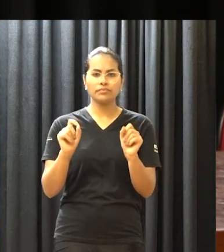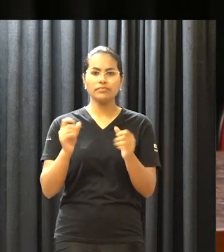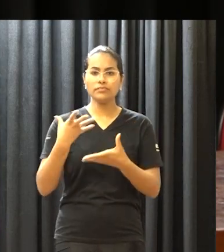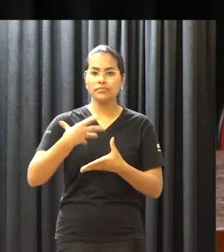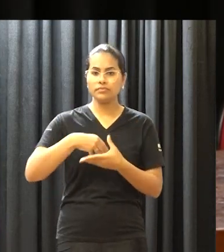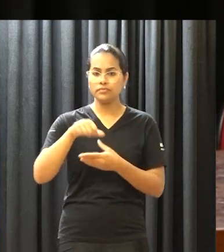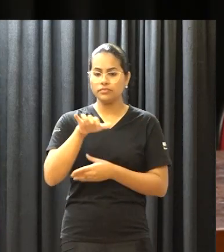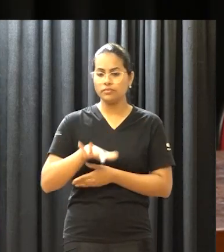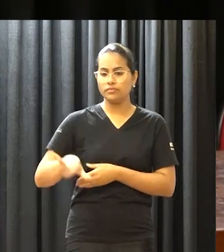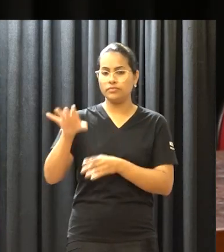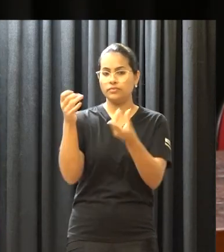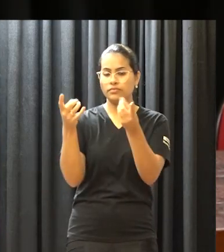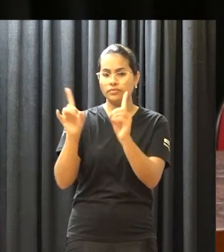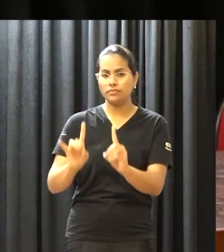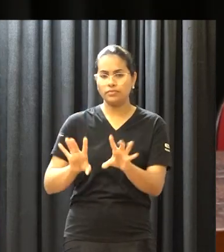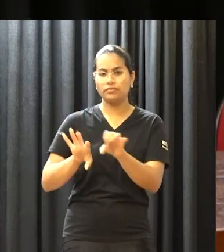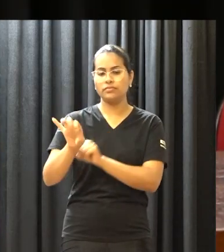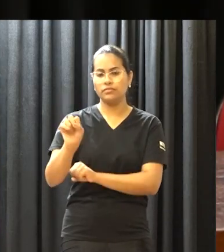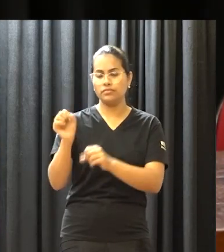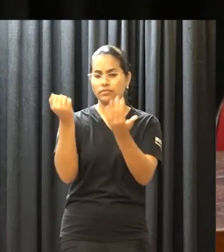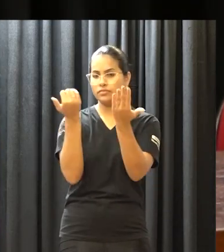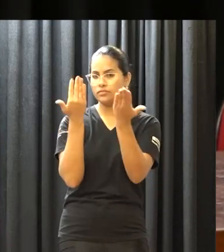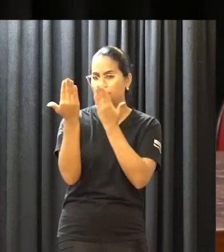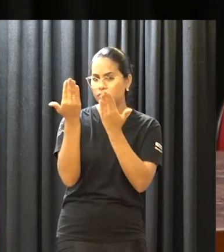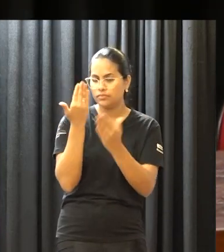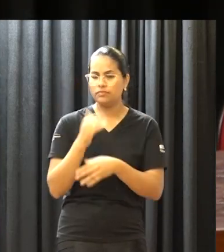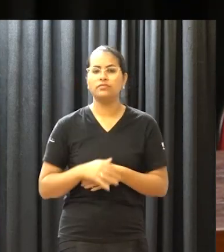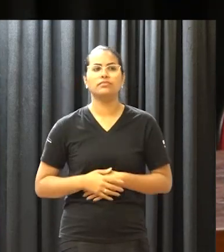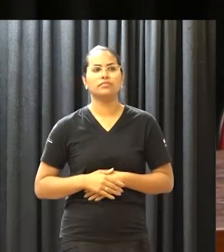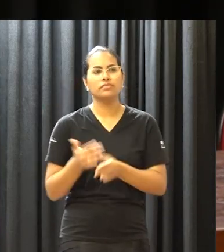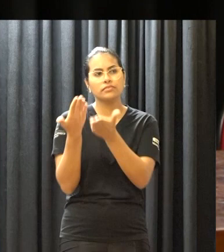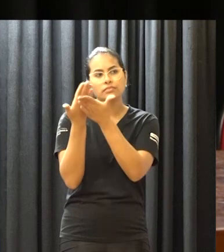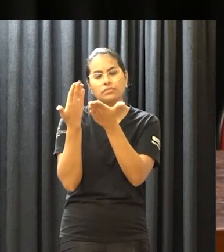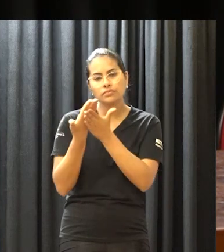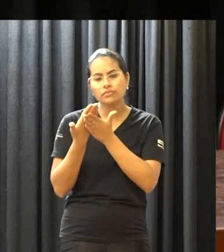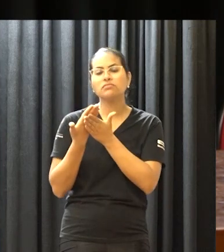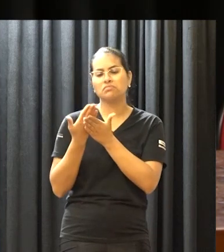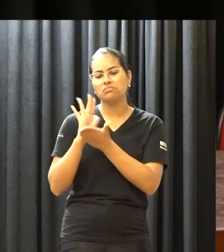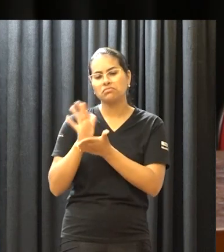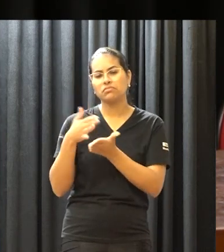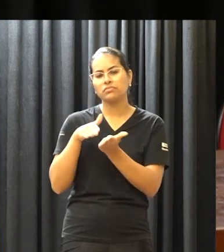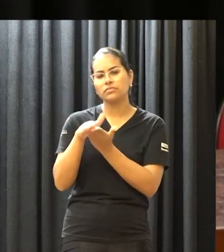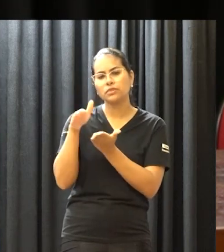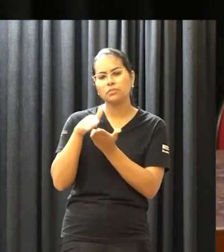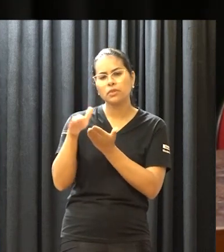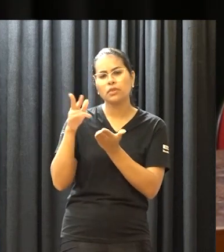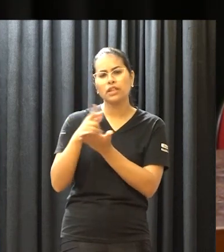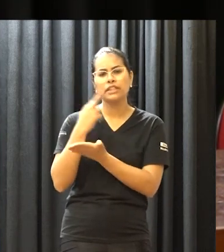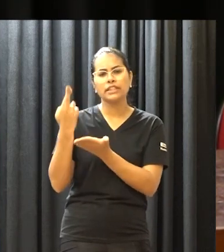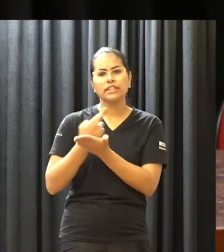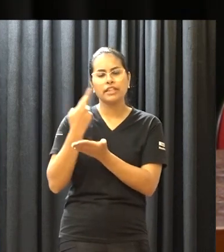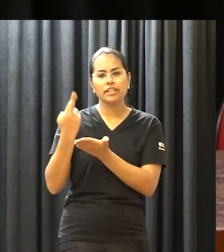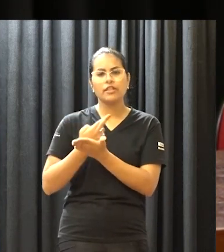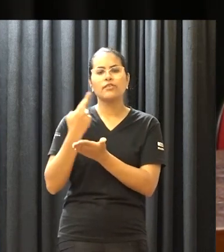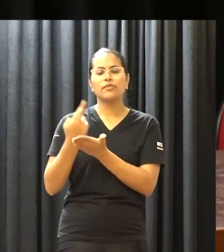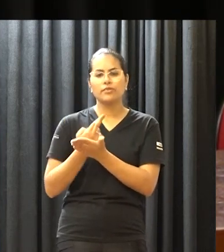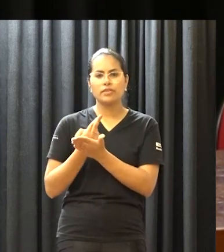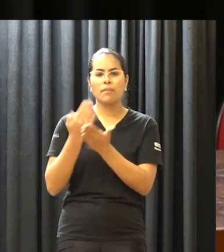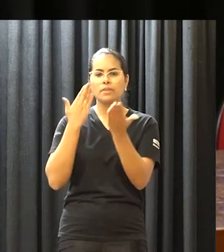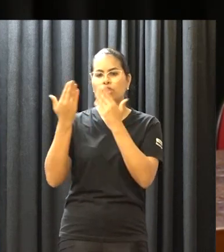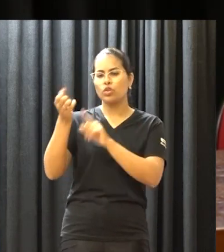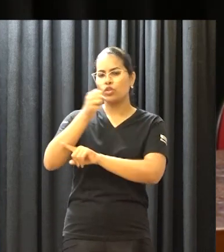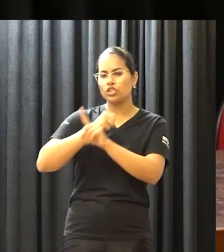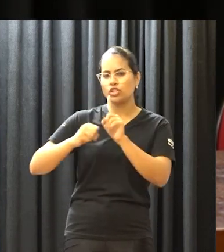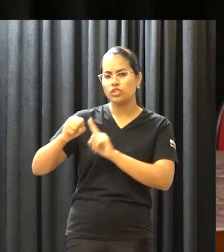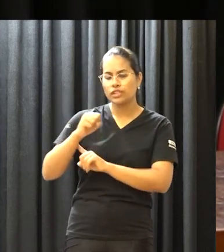para a formação em psicologia. O estudo foi publicado na revista Psicologia e Sociedade e está